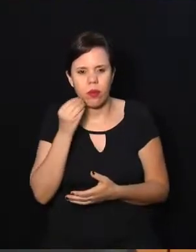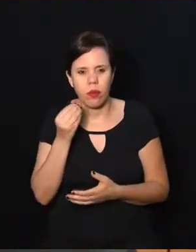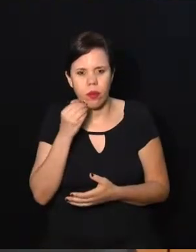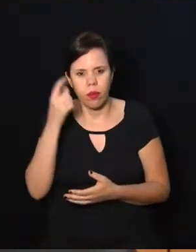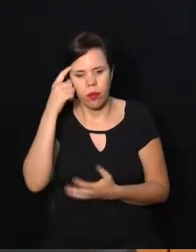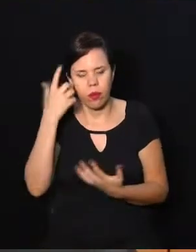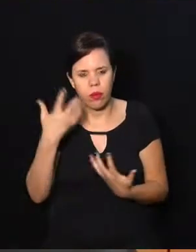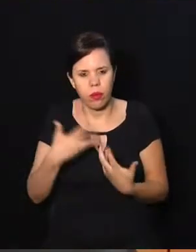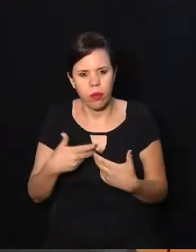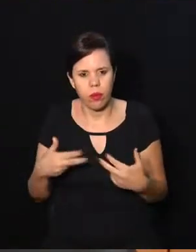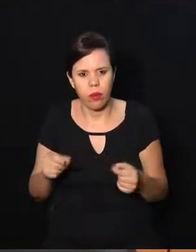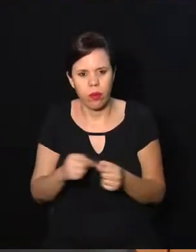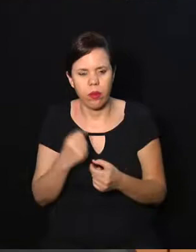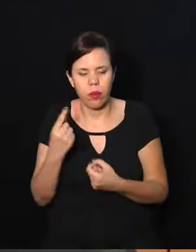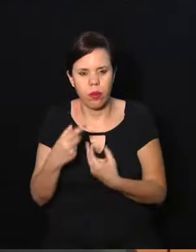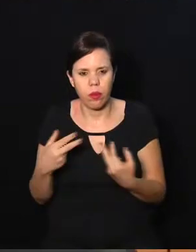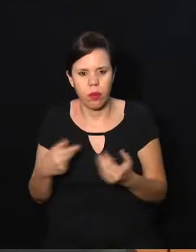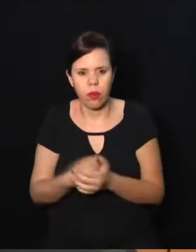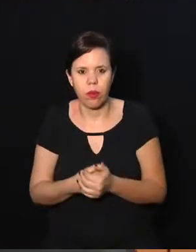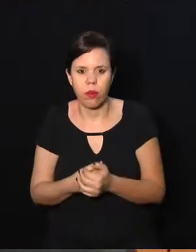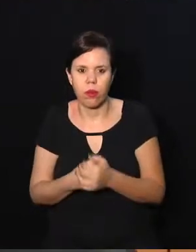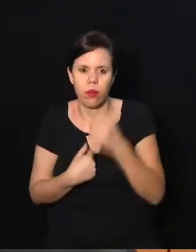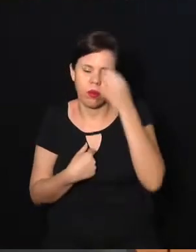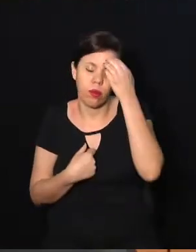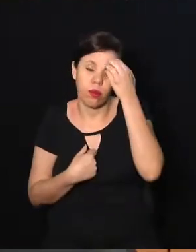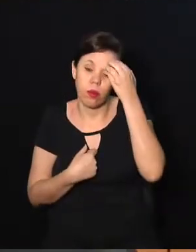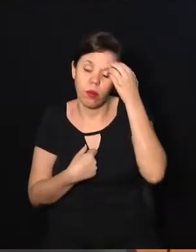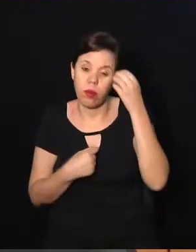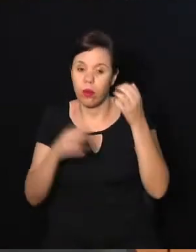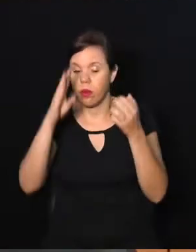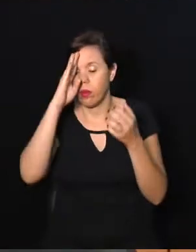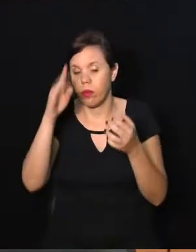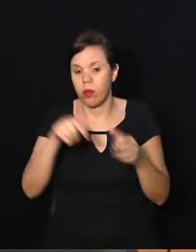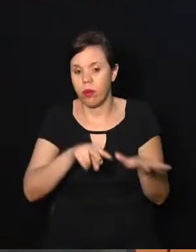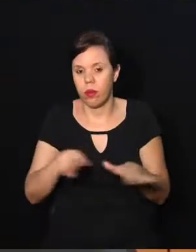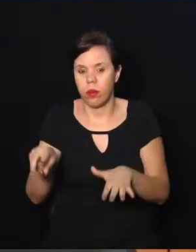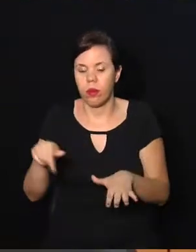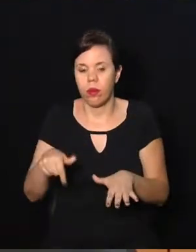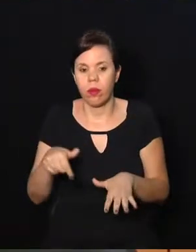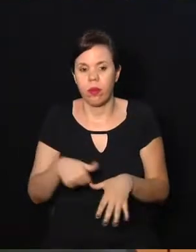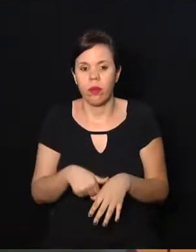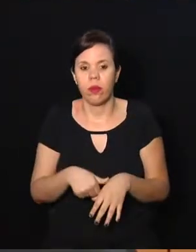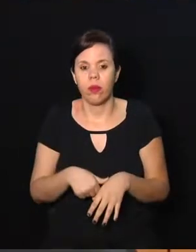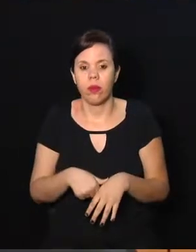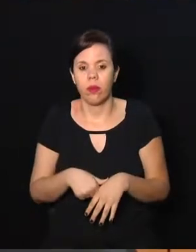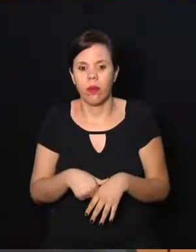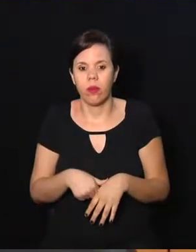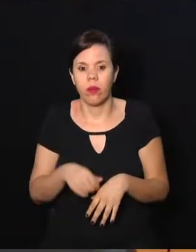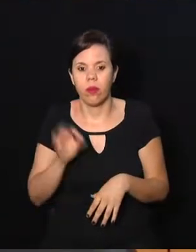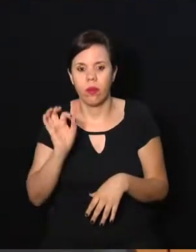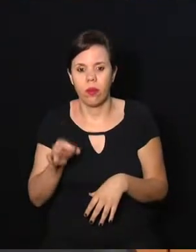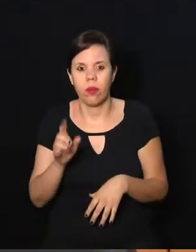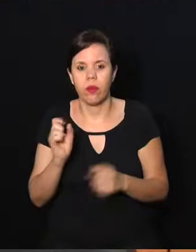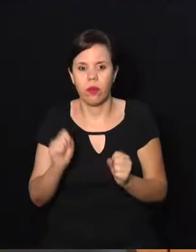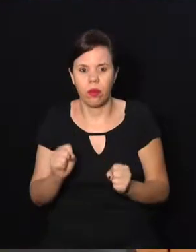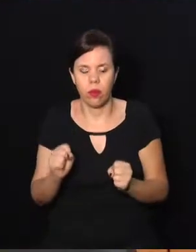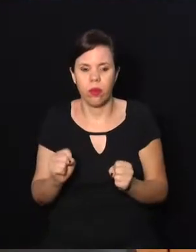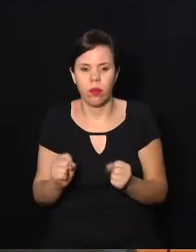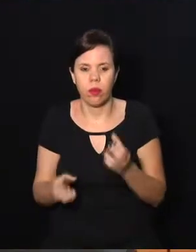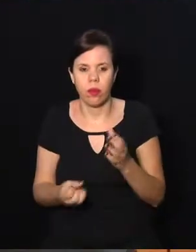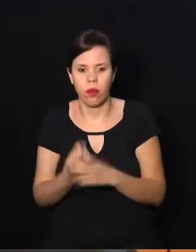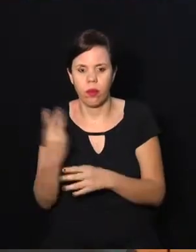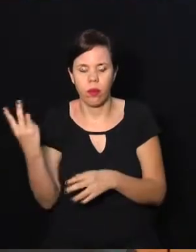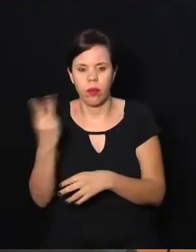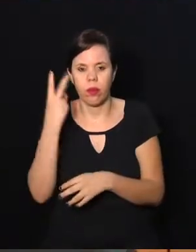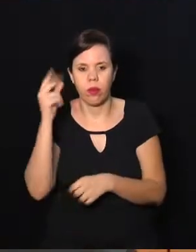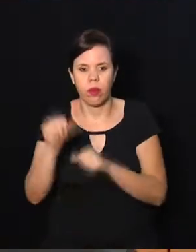pensar alguns desses fundamentos ao longo dessa semana, para que justamente isso possa formar